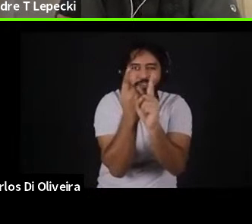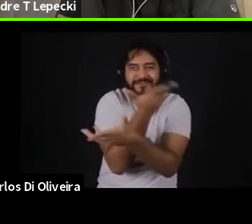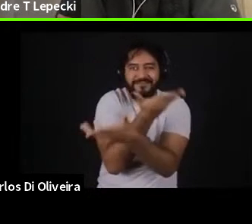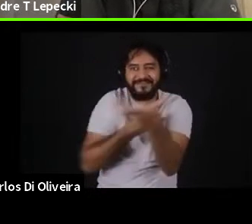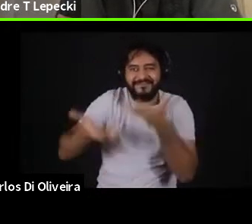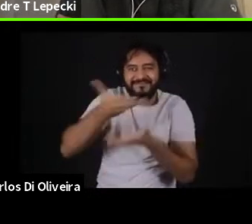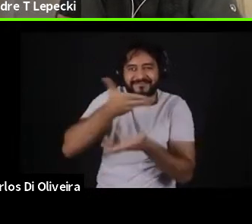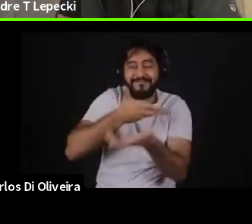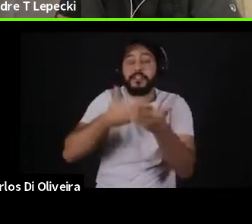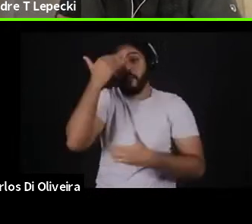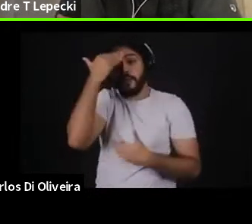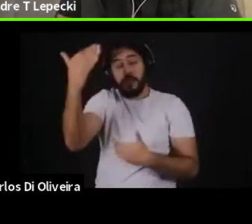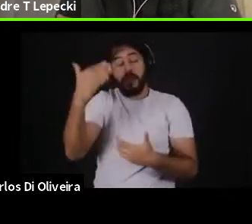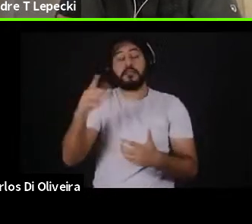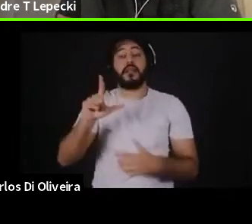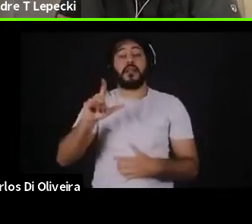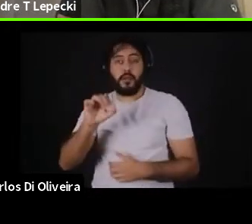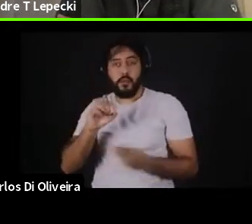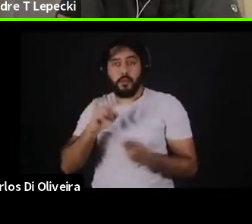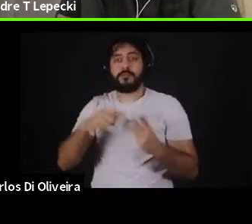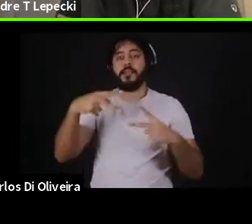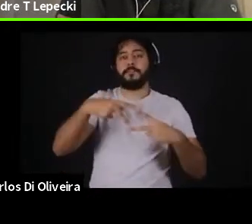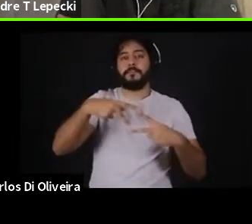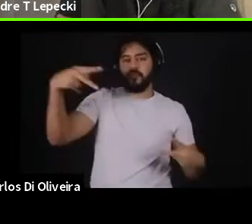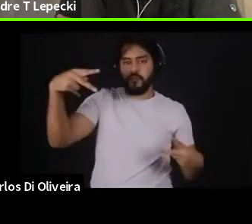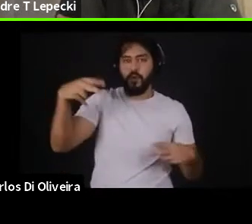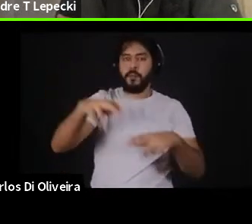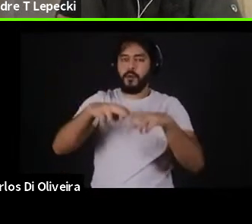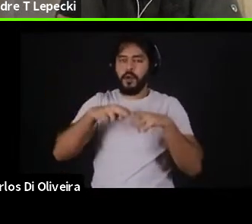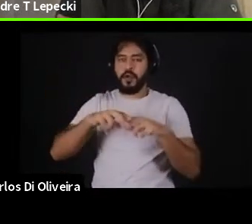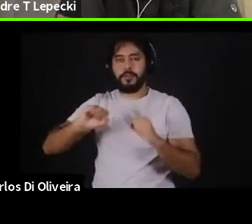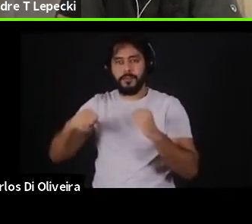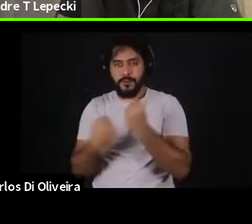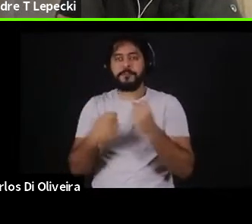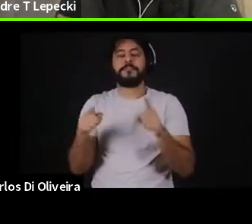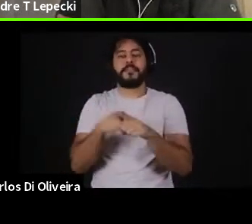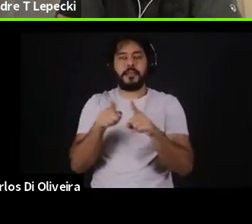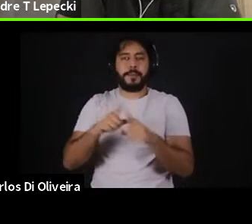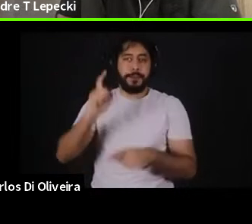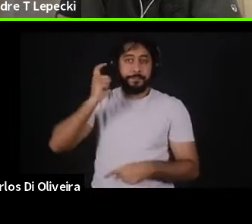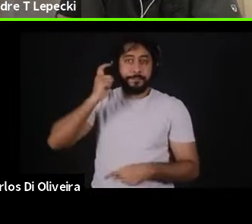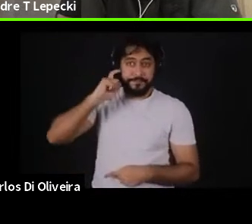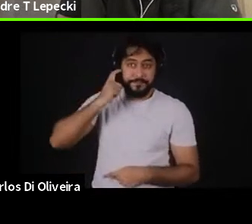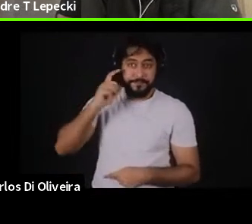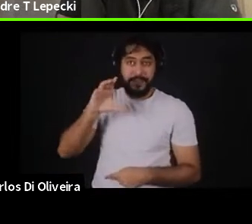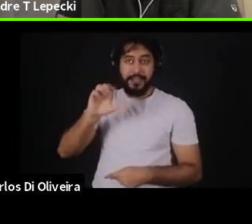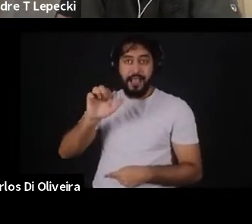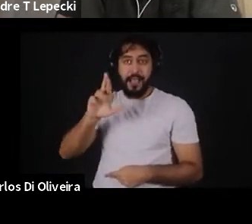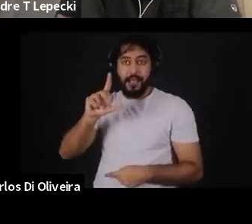ter dado o alicerce aí, e também para o Carlos e Anderson, que estiveram trabalhando